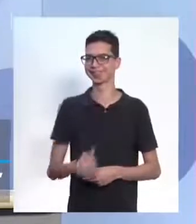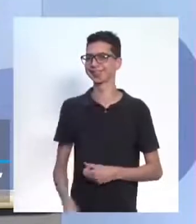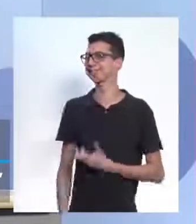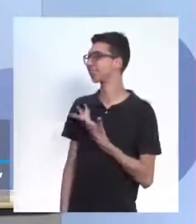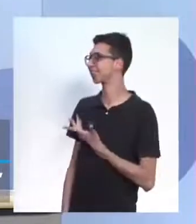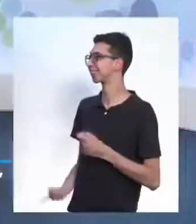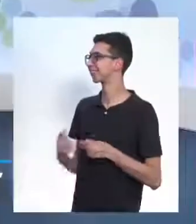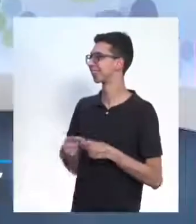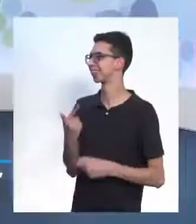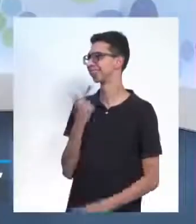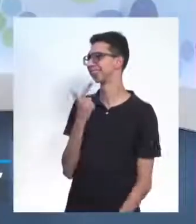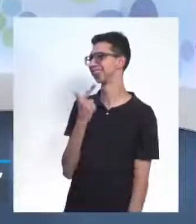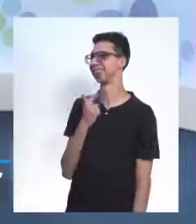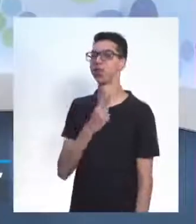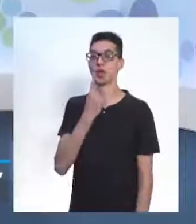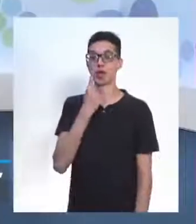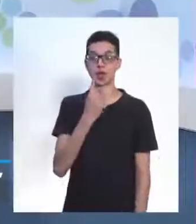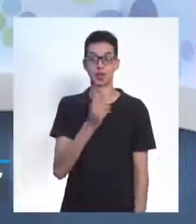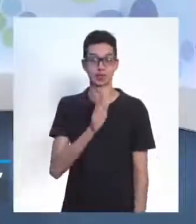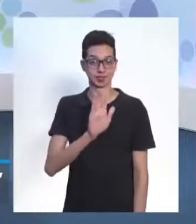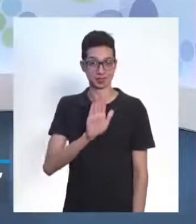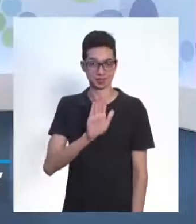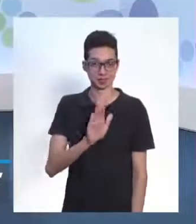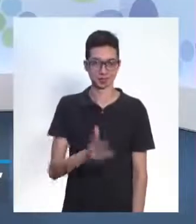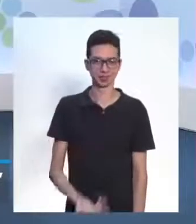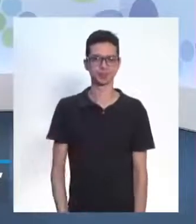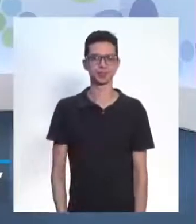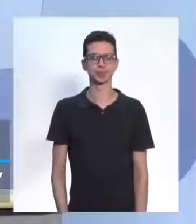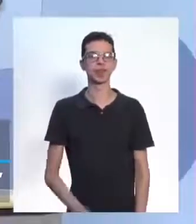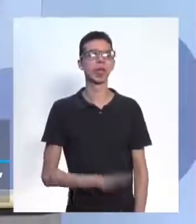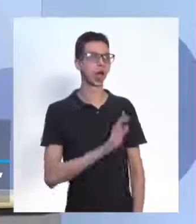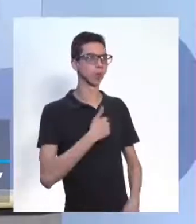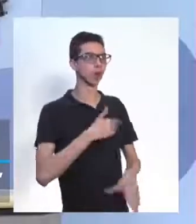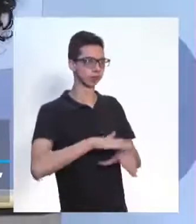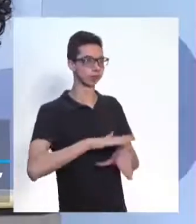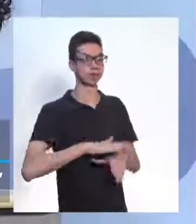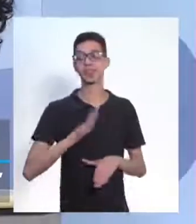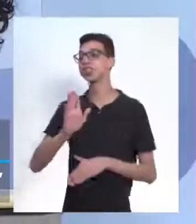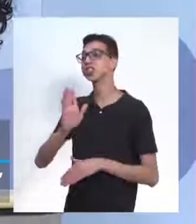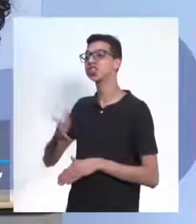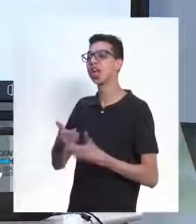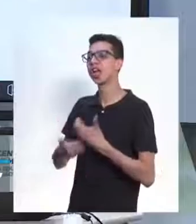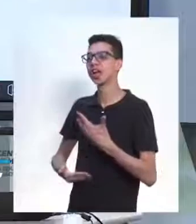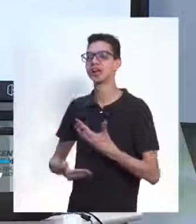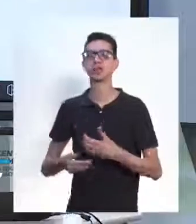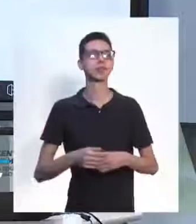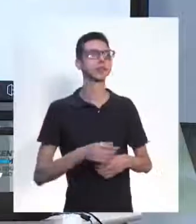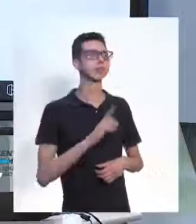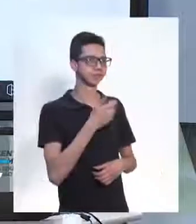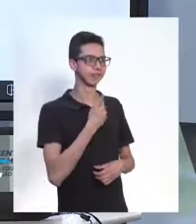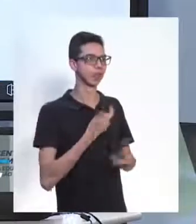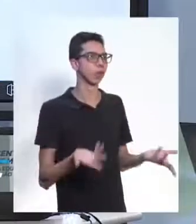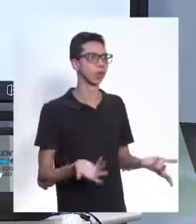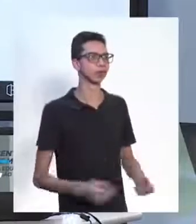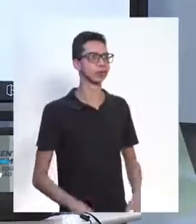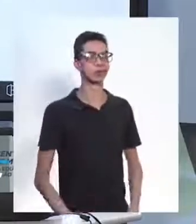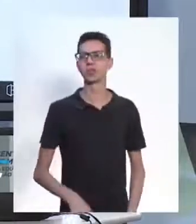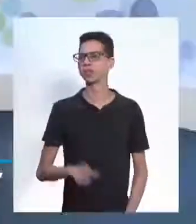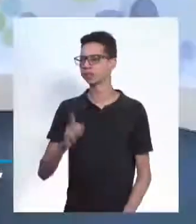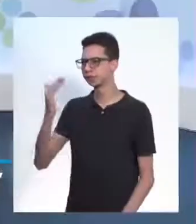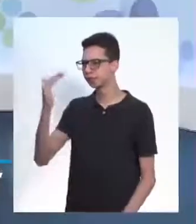Volta. Gente, Ó, já eu vou estão fazer aqui. colocando, Eu já prefiro estão fazer aqui. colocando no Fala chat. então, qual que Tá foi? bom, tá bom. Você vai colocar aí